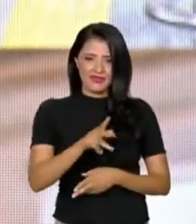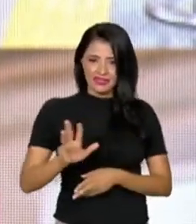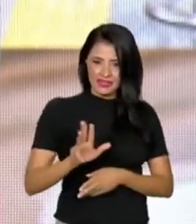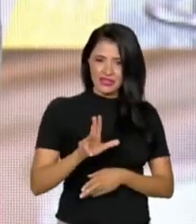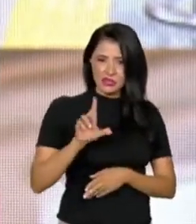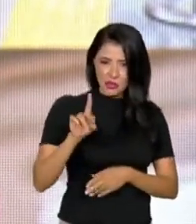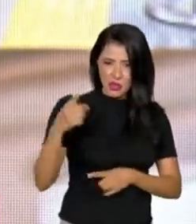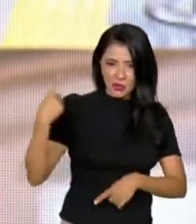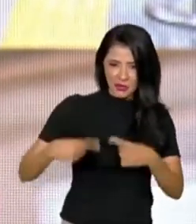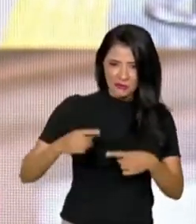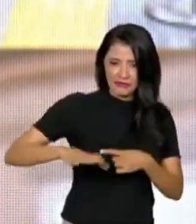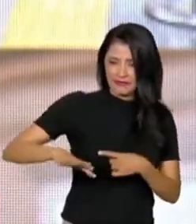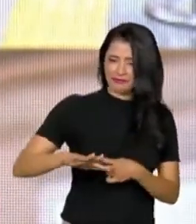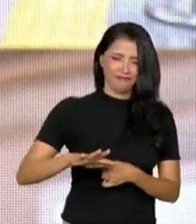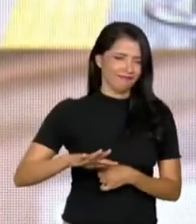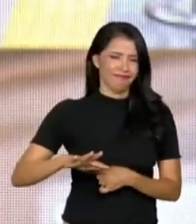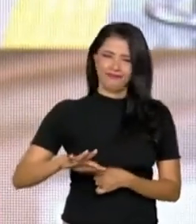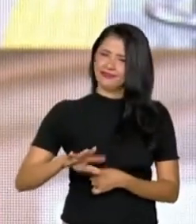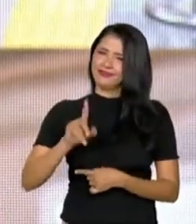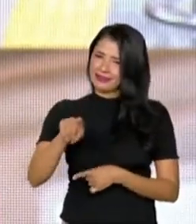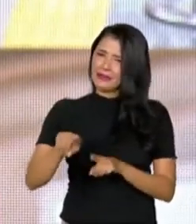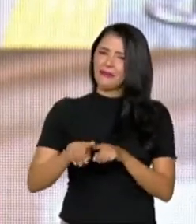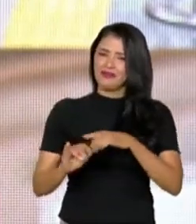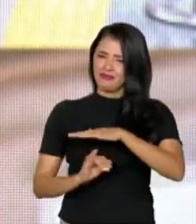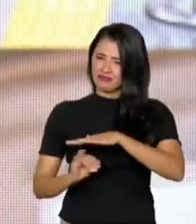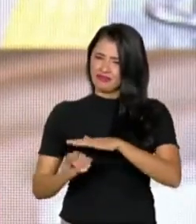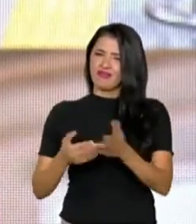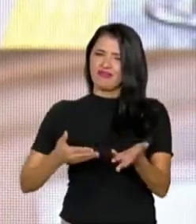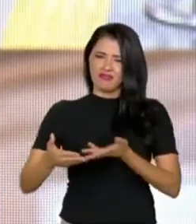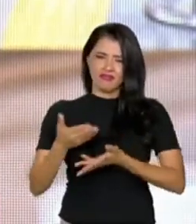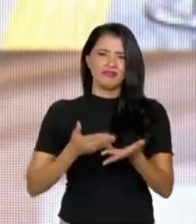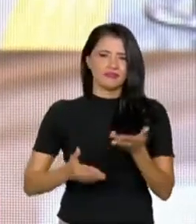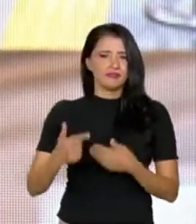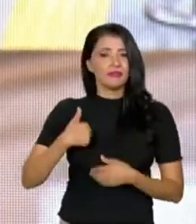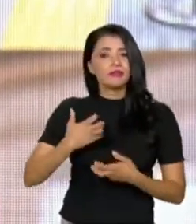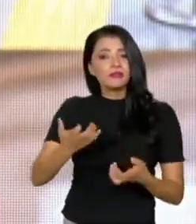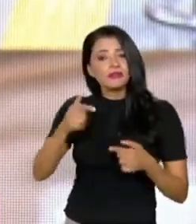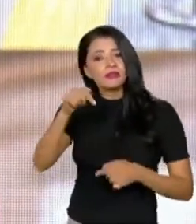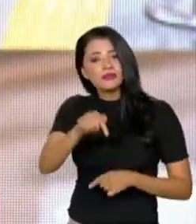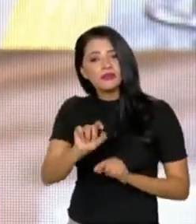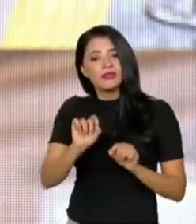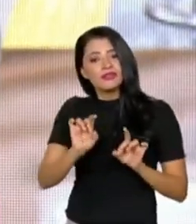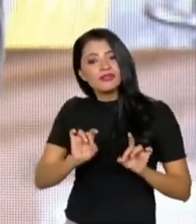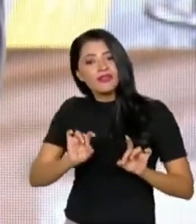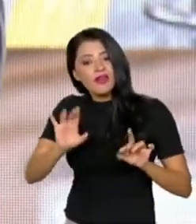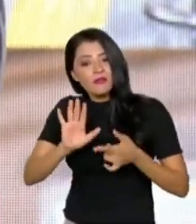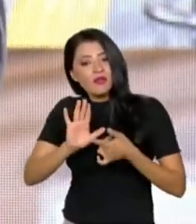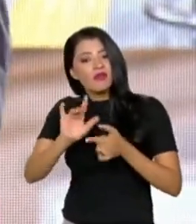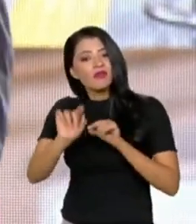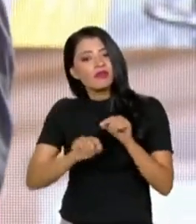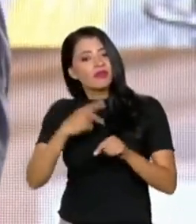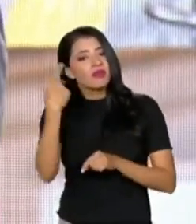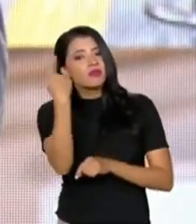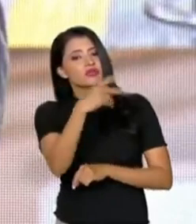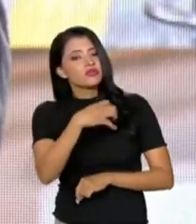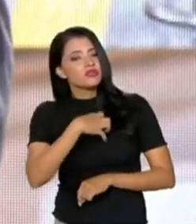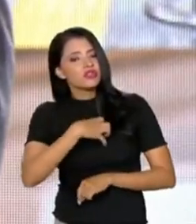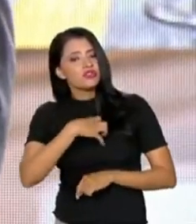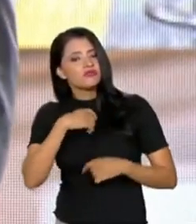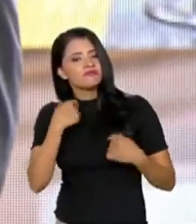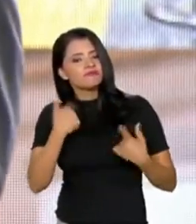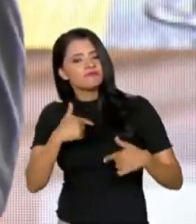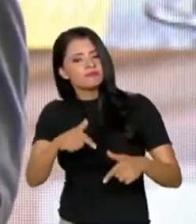só política. Ela é uma relação institucional. E eu quero aqui destacar, presidente, a sua maneira de